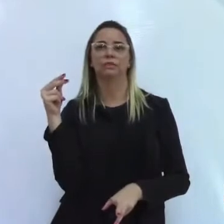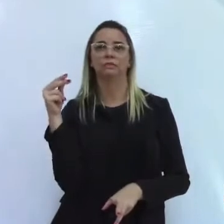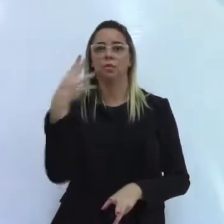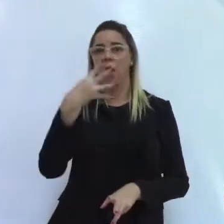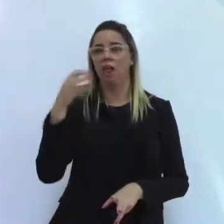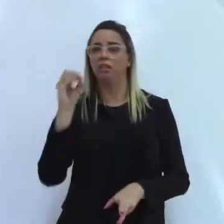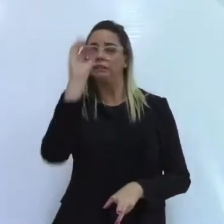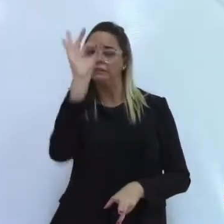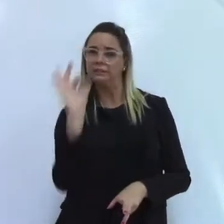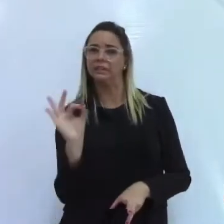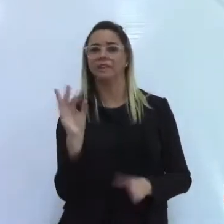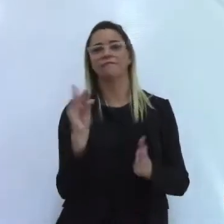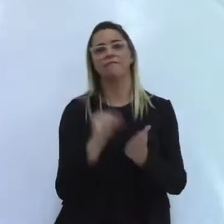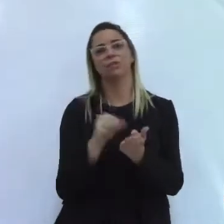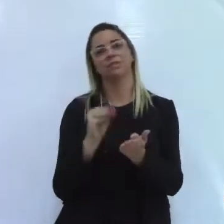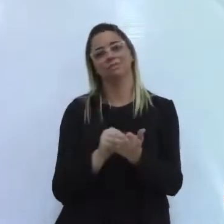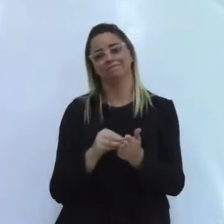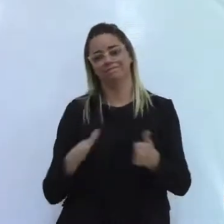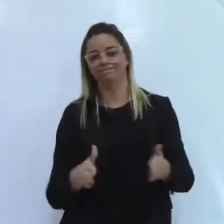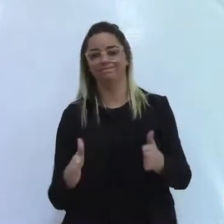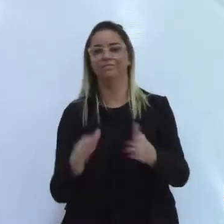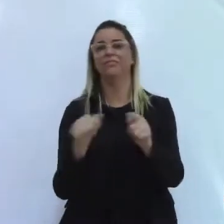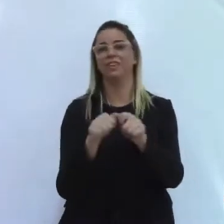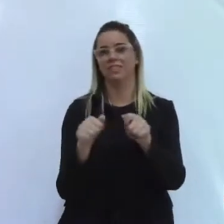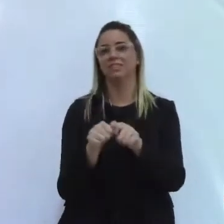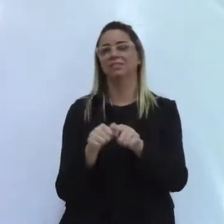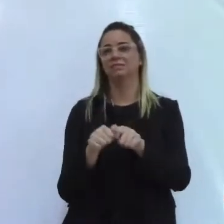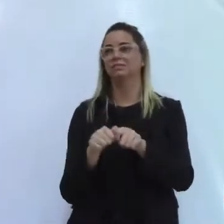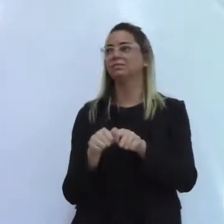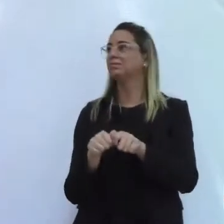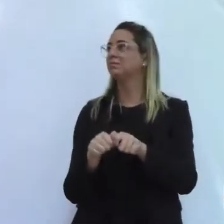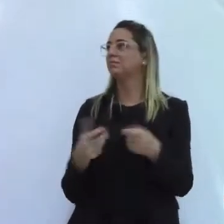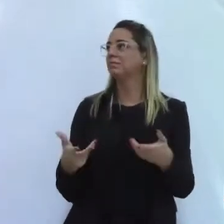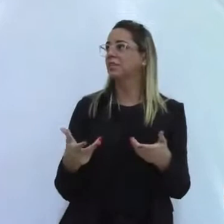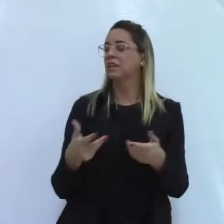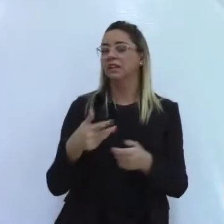das estradas para ser feita. E é porque tem 3 máquinas.